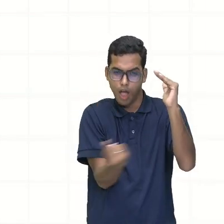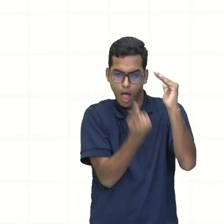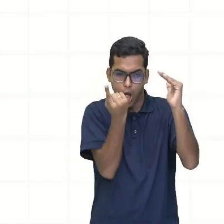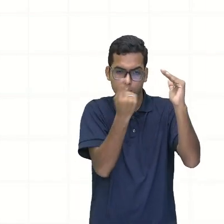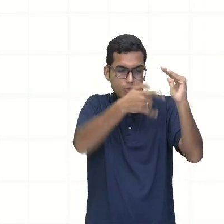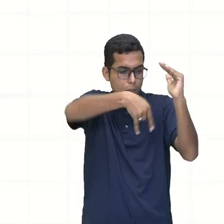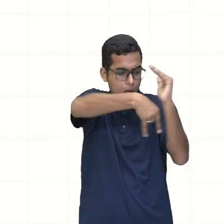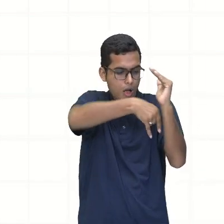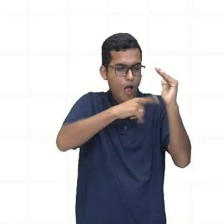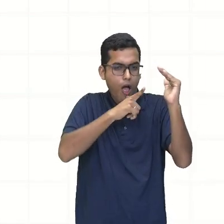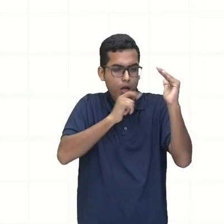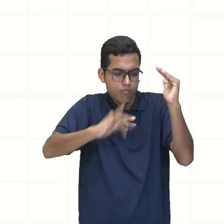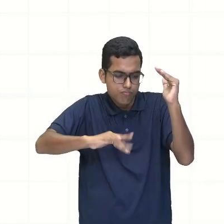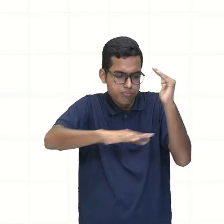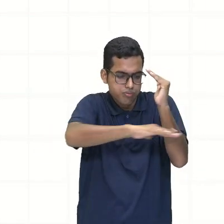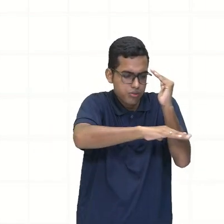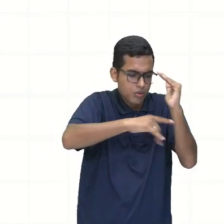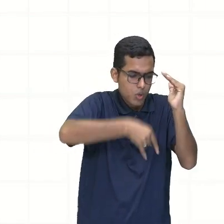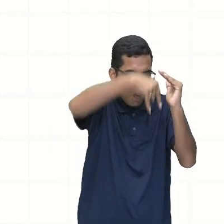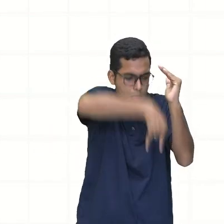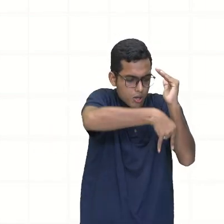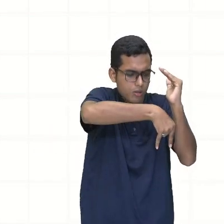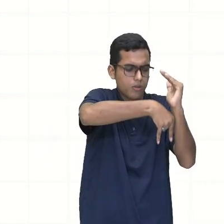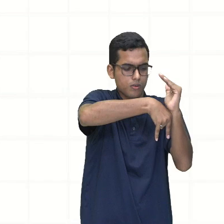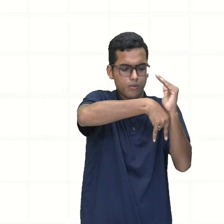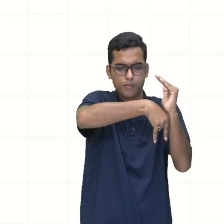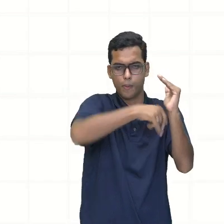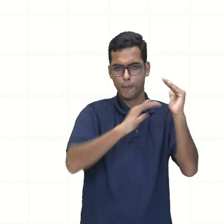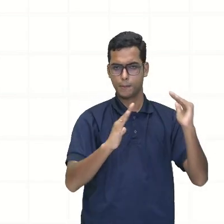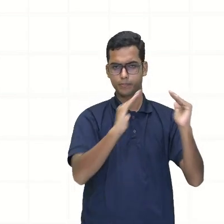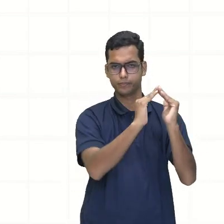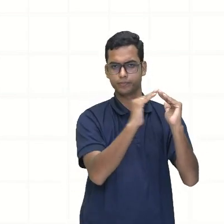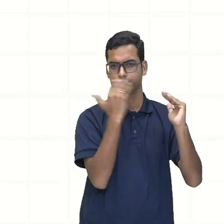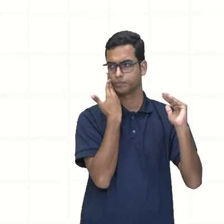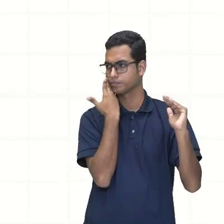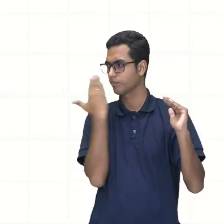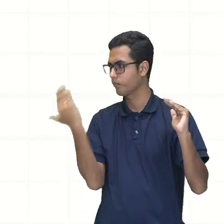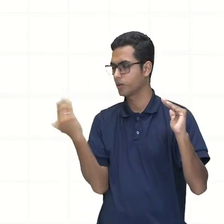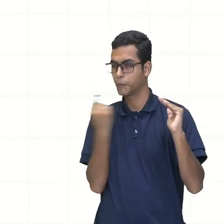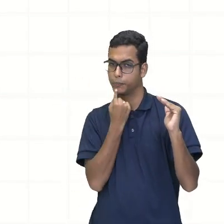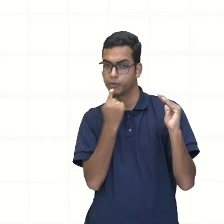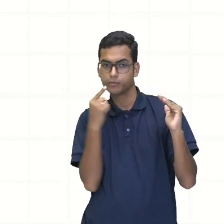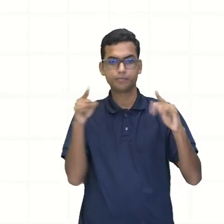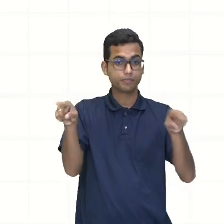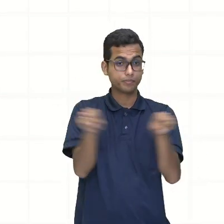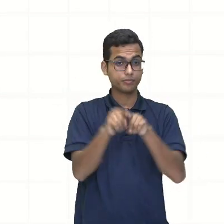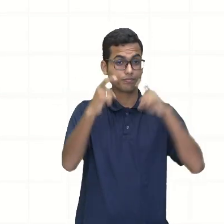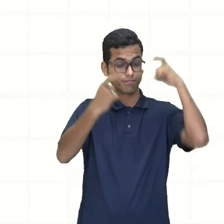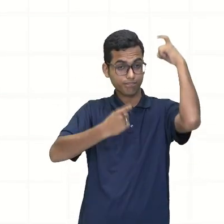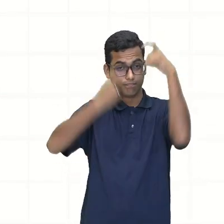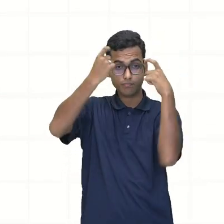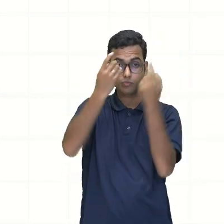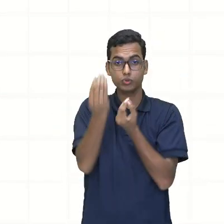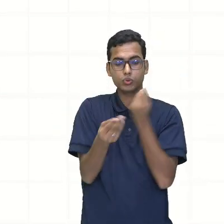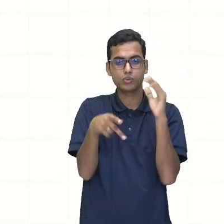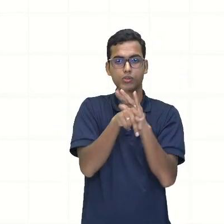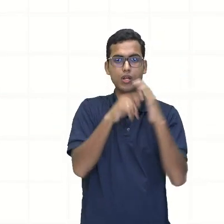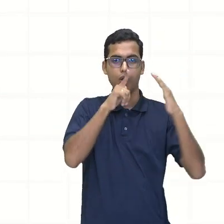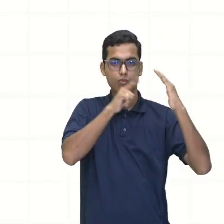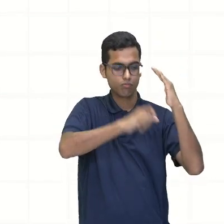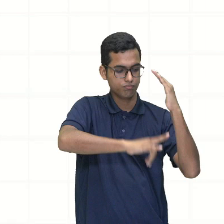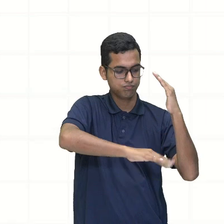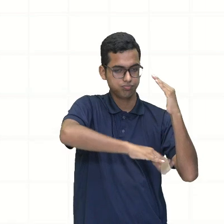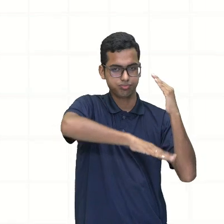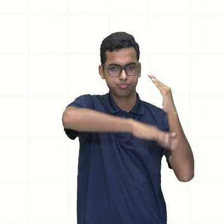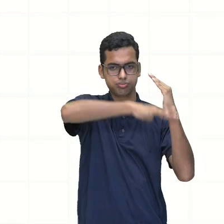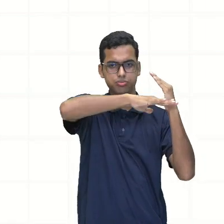Por conta de ela estar aí próxima aos rios, nós temos justamente a questão da preocupação com a cheia.